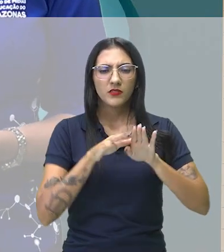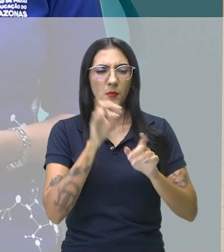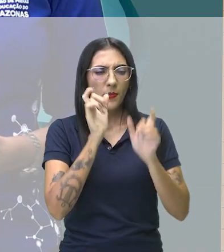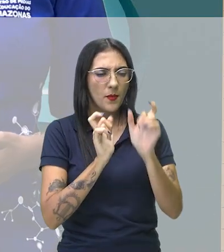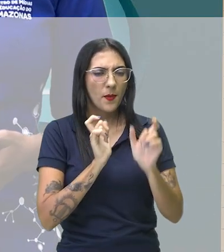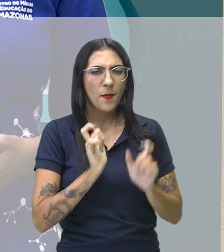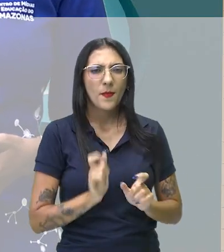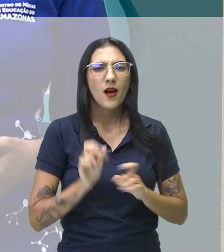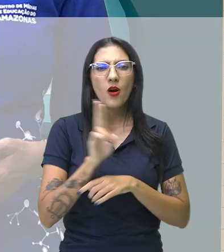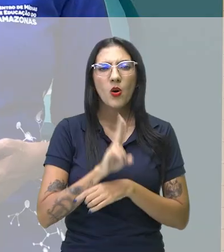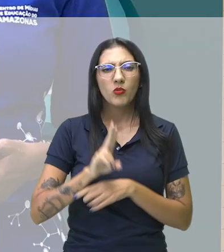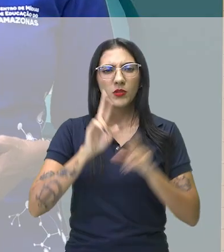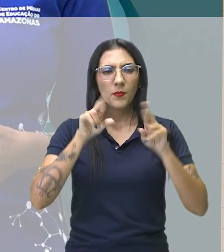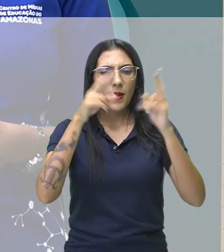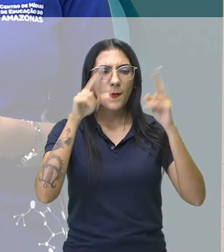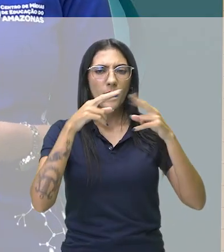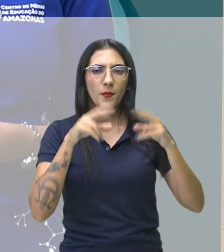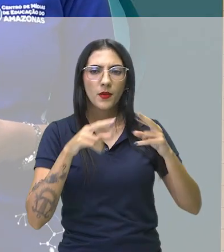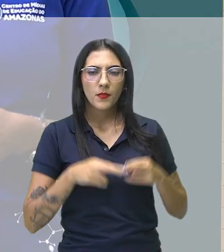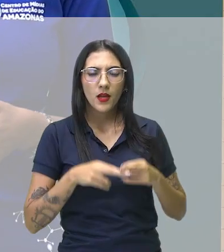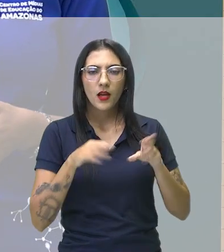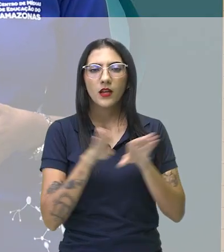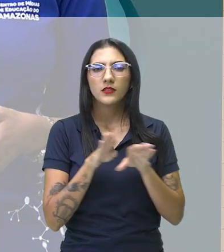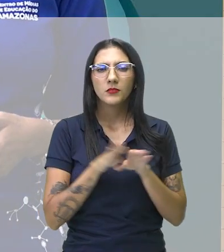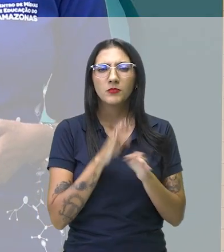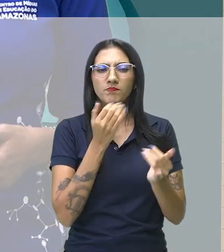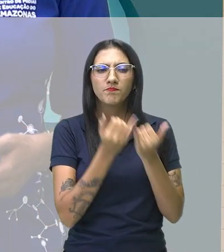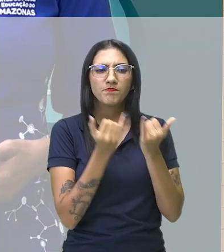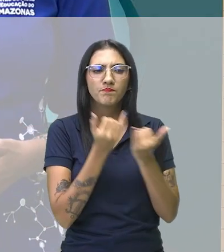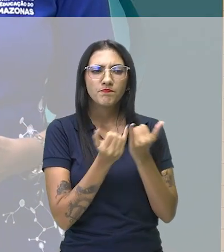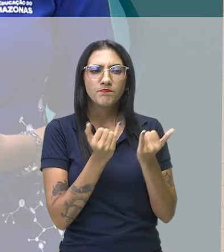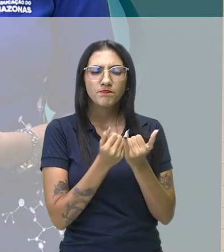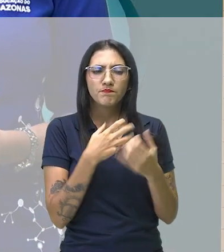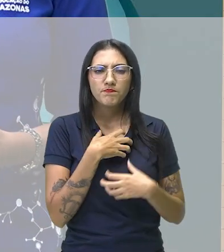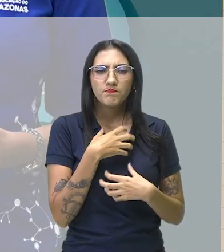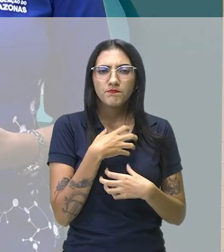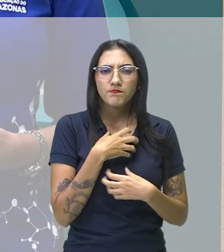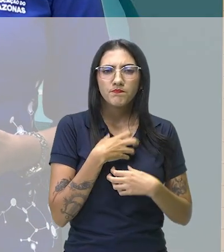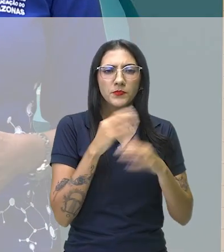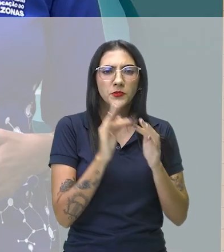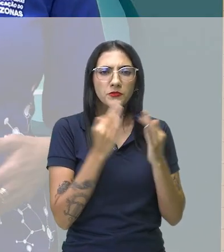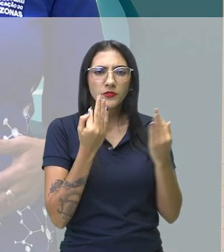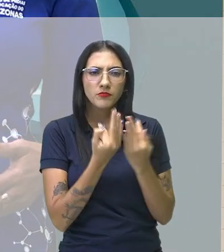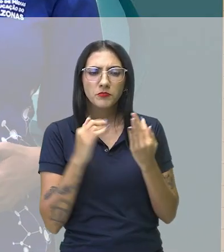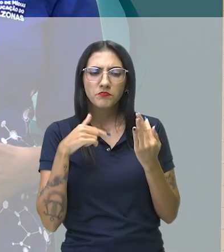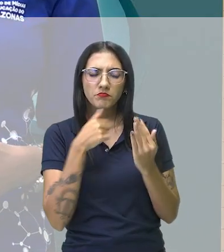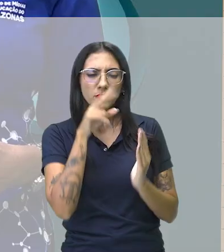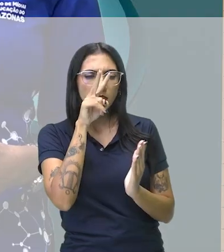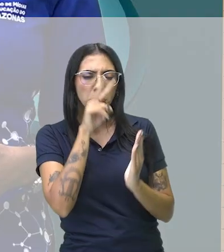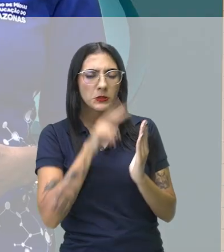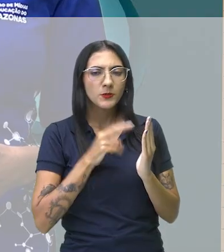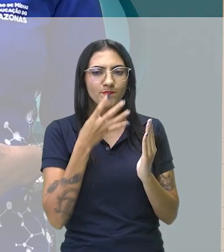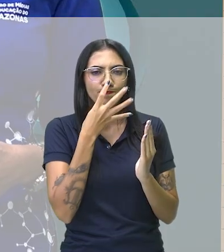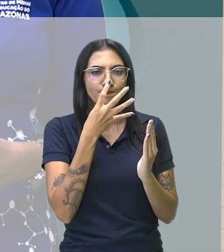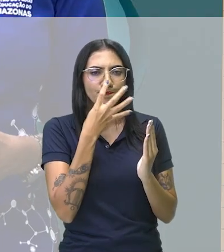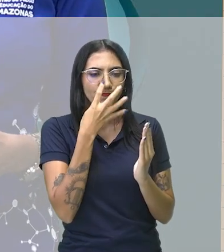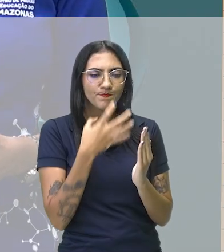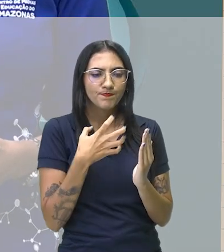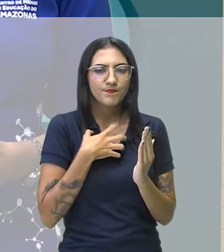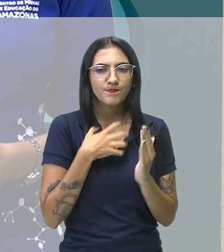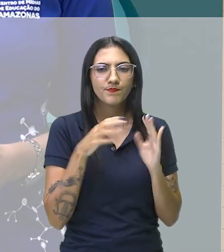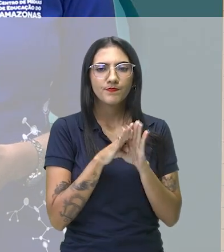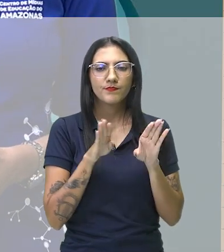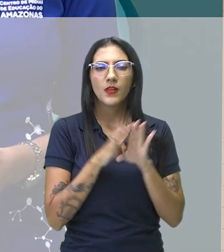marcada pela oralidade e pelo registro familiar, o que aproxima o leitor das realidades narradas.